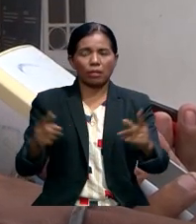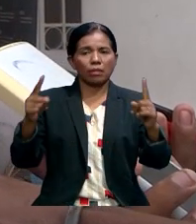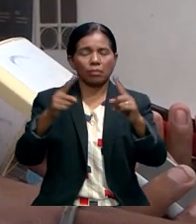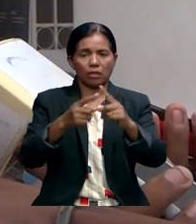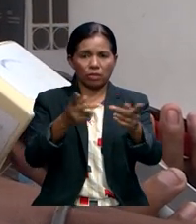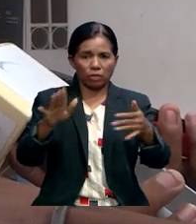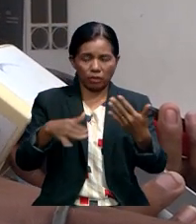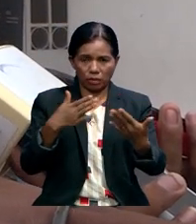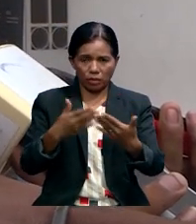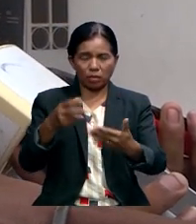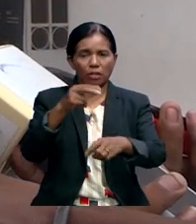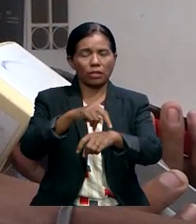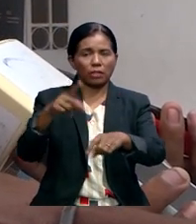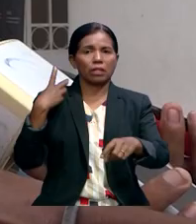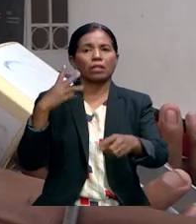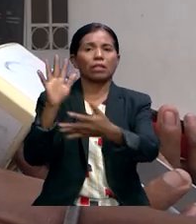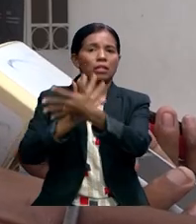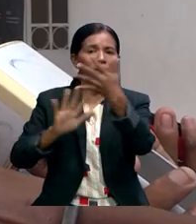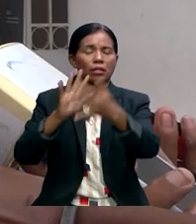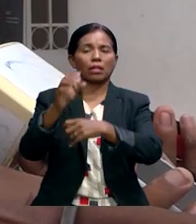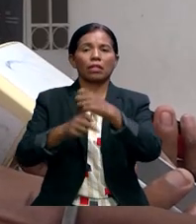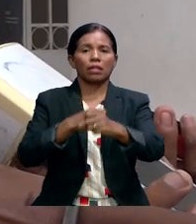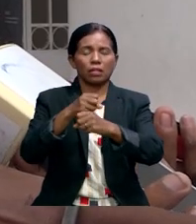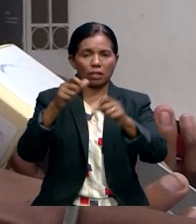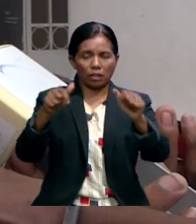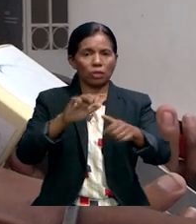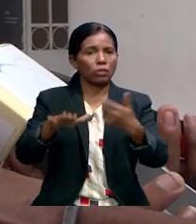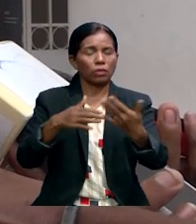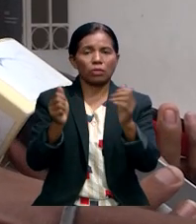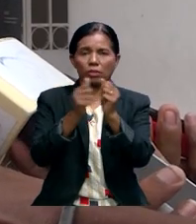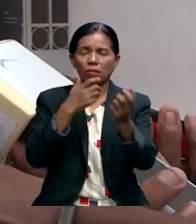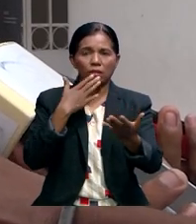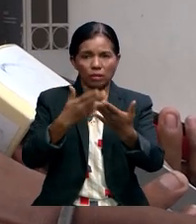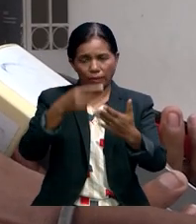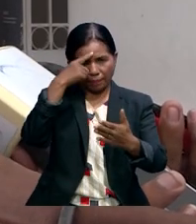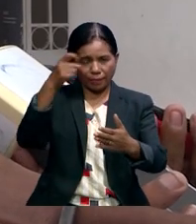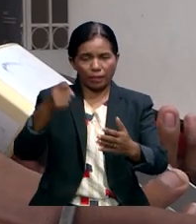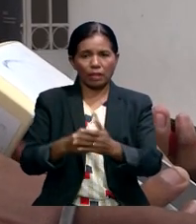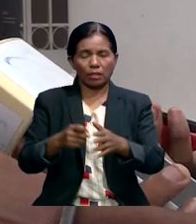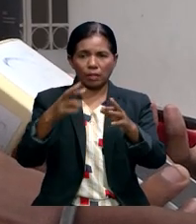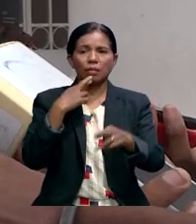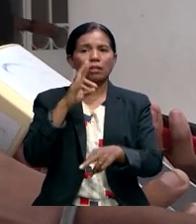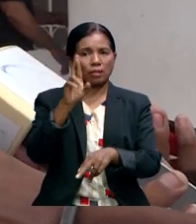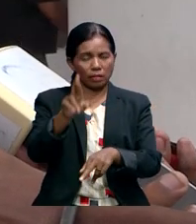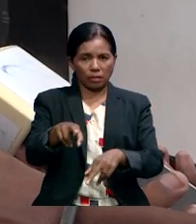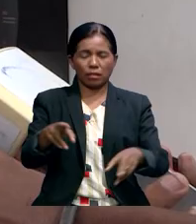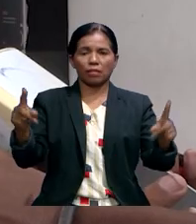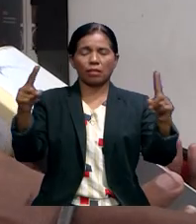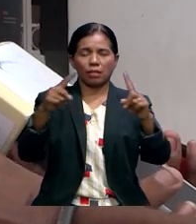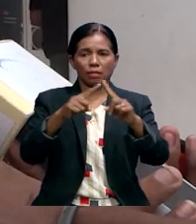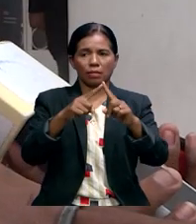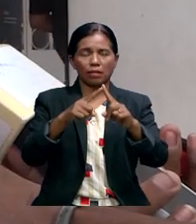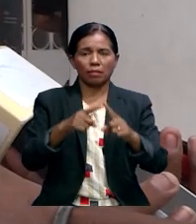evento será nacional vai ter celebra e a tina ainda não todo lá hoje também respostas para